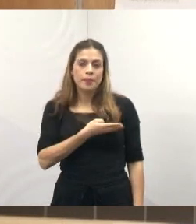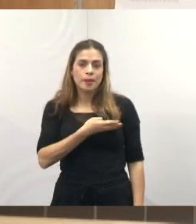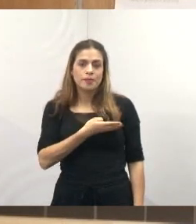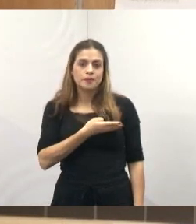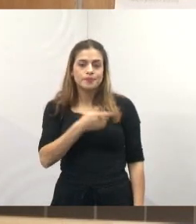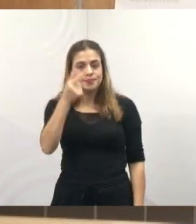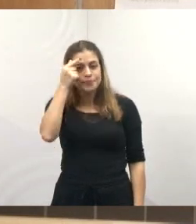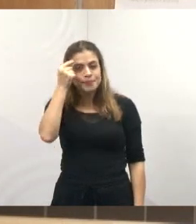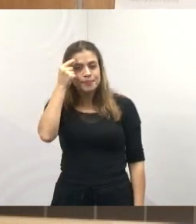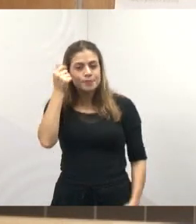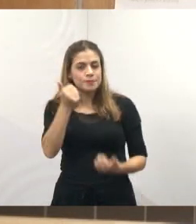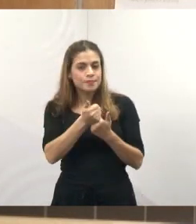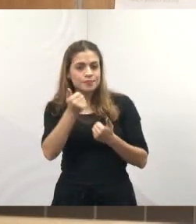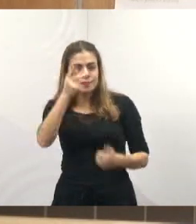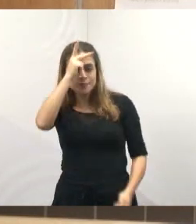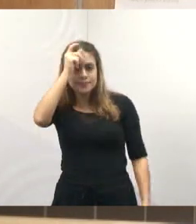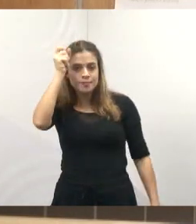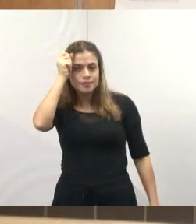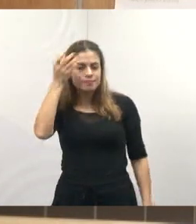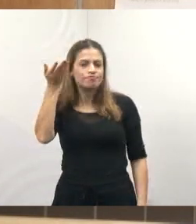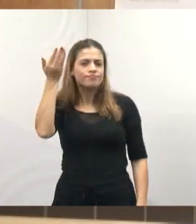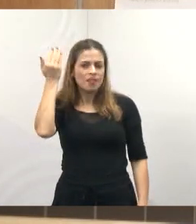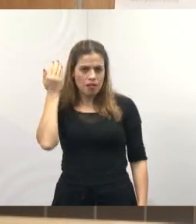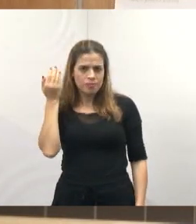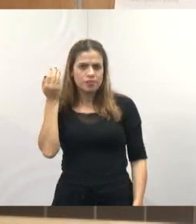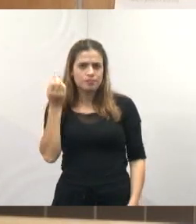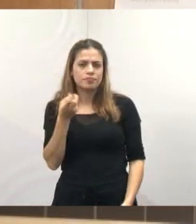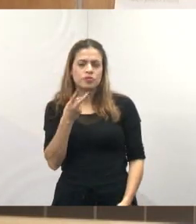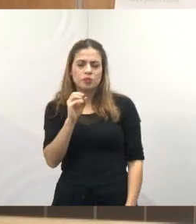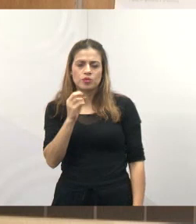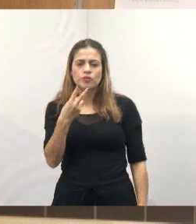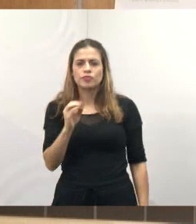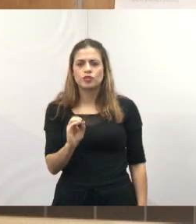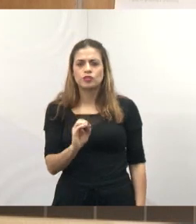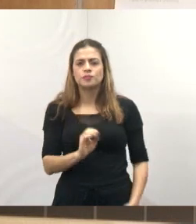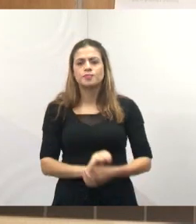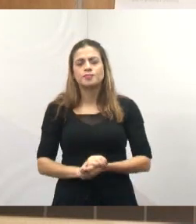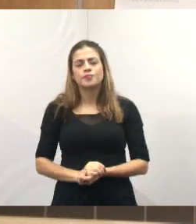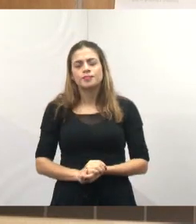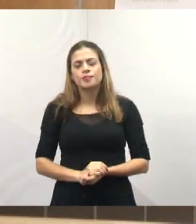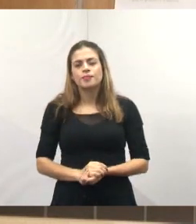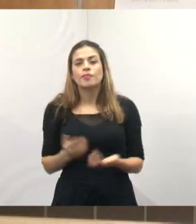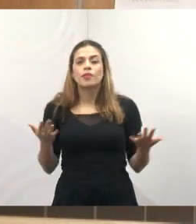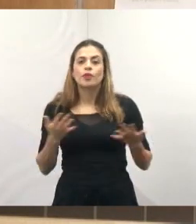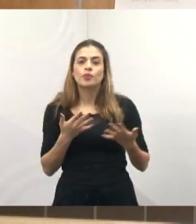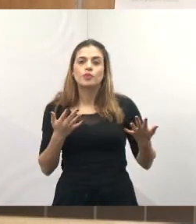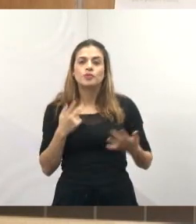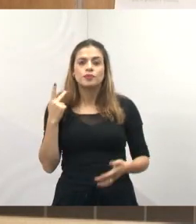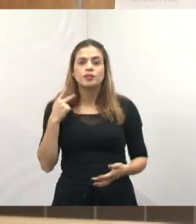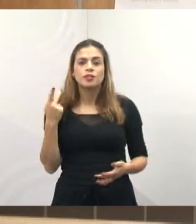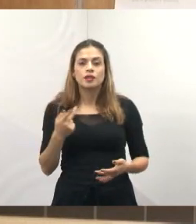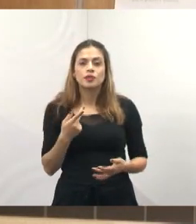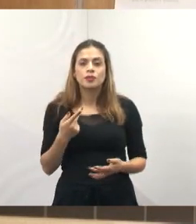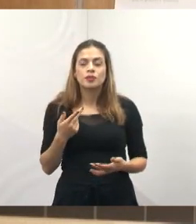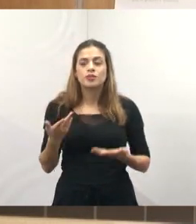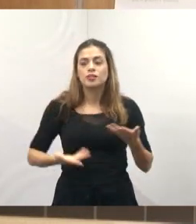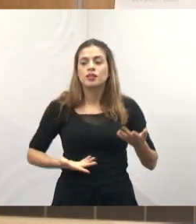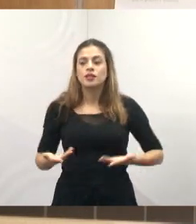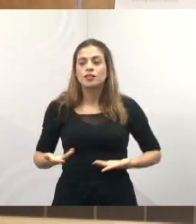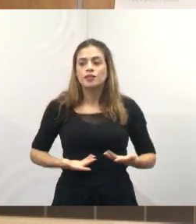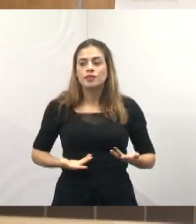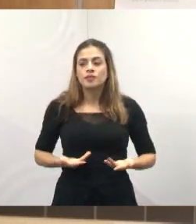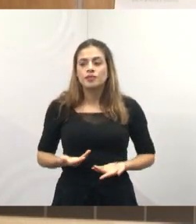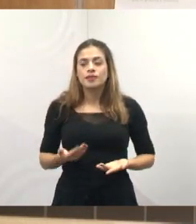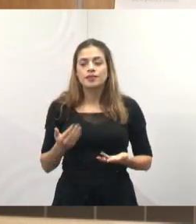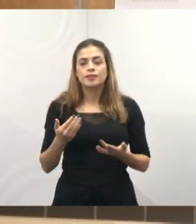Edgar Sazaki, que foi vice-prefeito na ocasião. Hoje, vereador licenciado, servindo a cidade